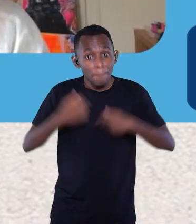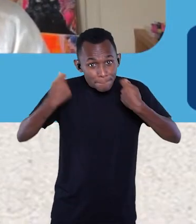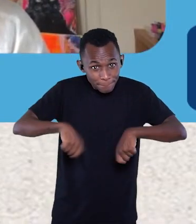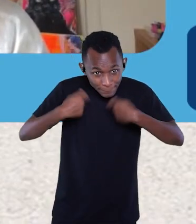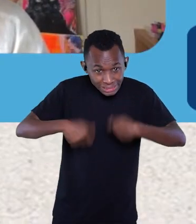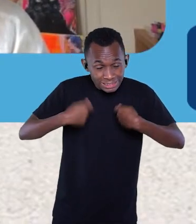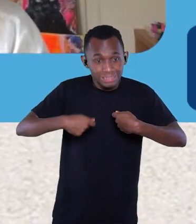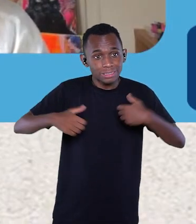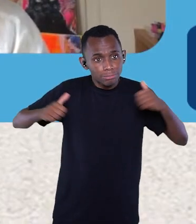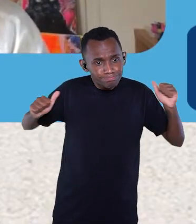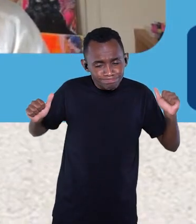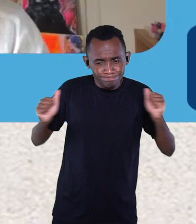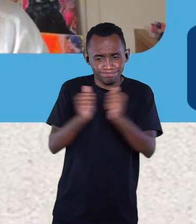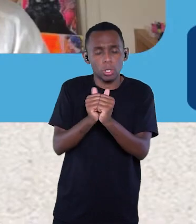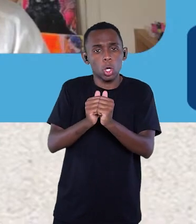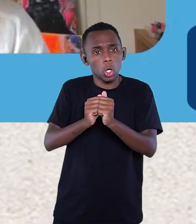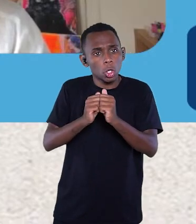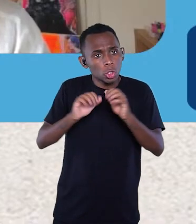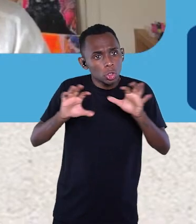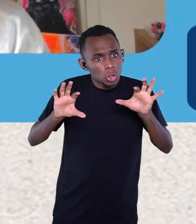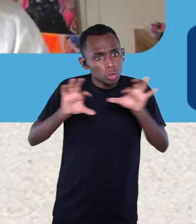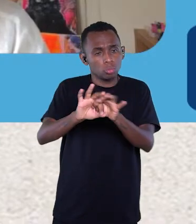É preciso se unir, assim,